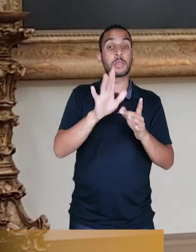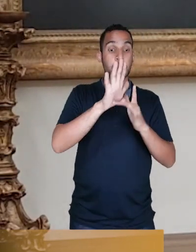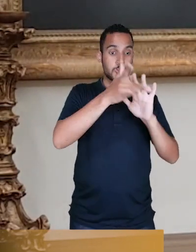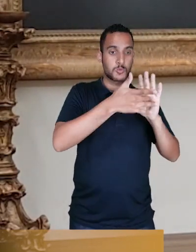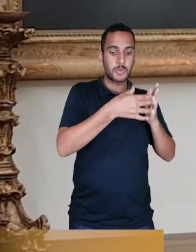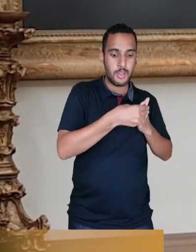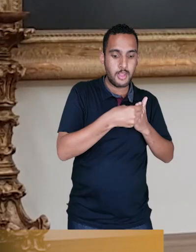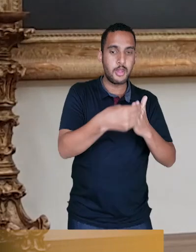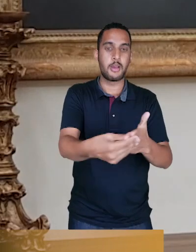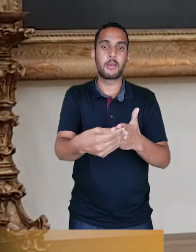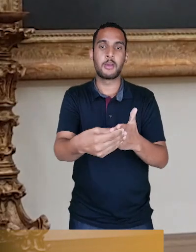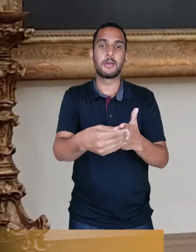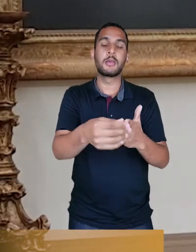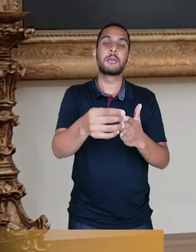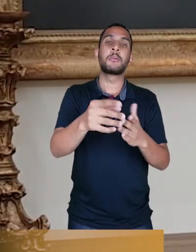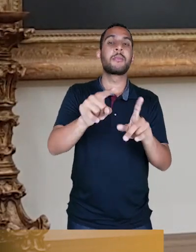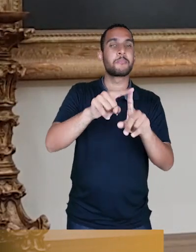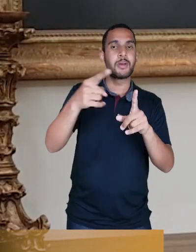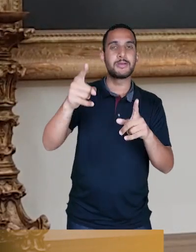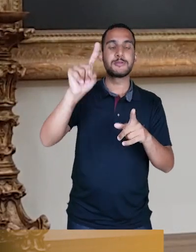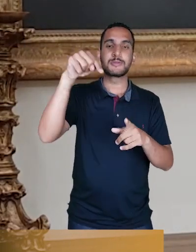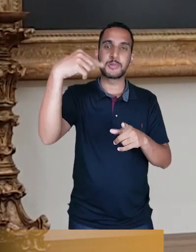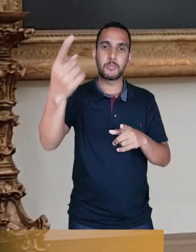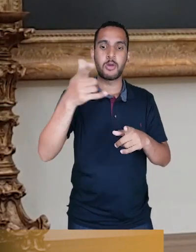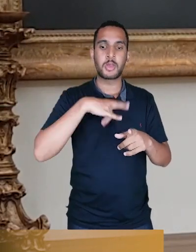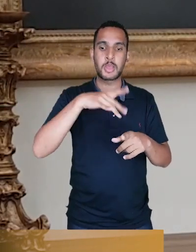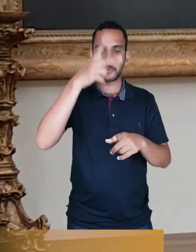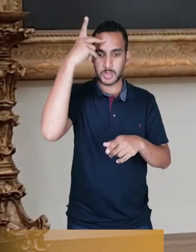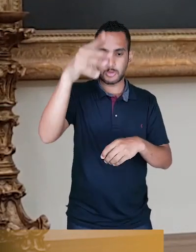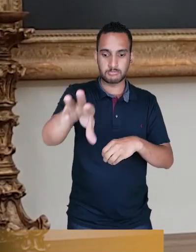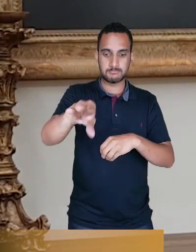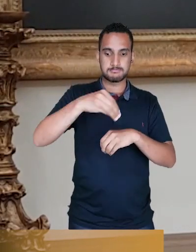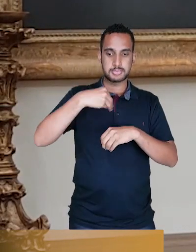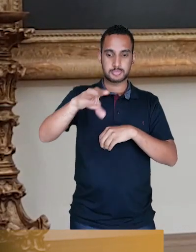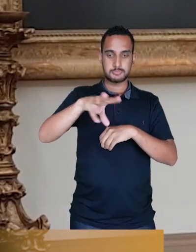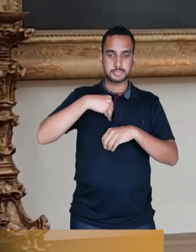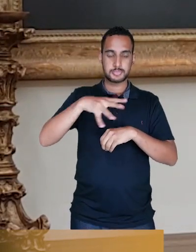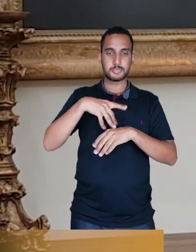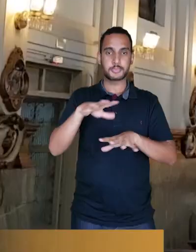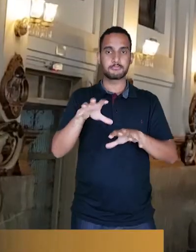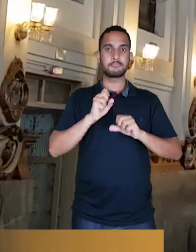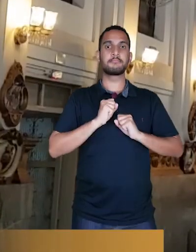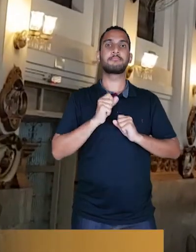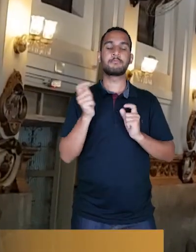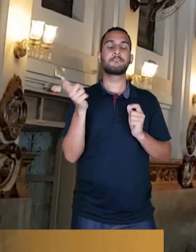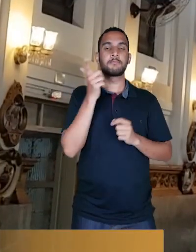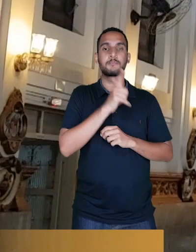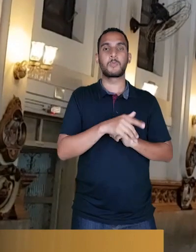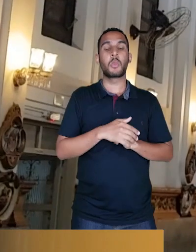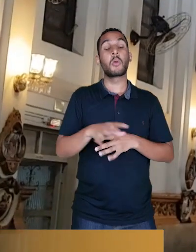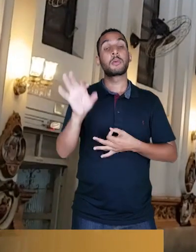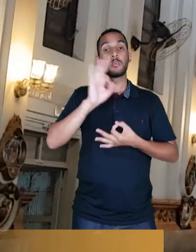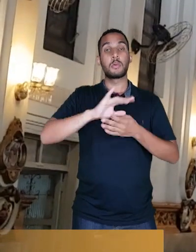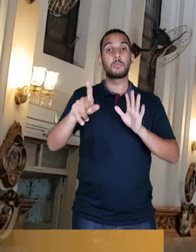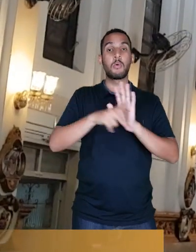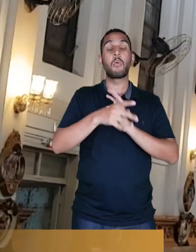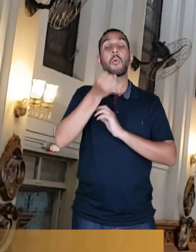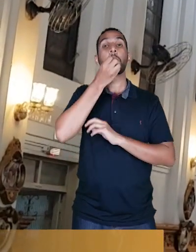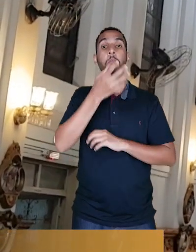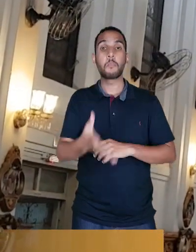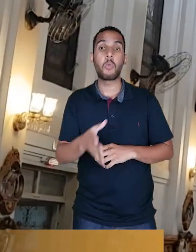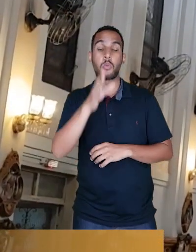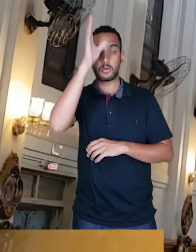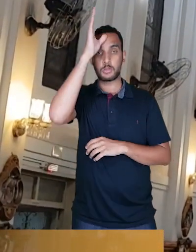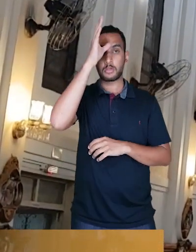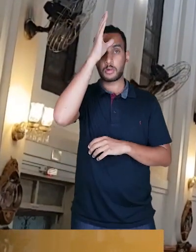leva o cristo pra eles mas você traz de volta muita coisa boa o carisma de são joão bosco é formar bons